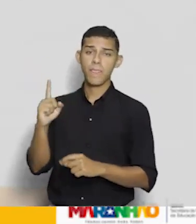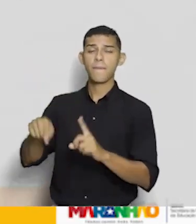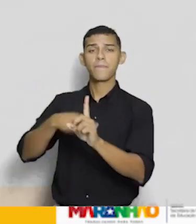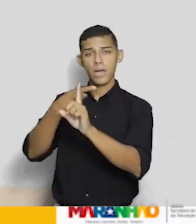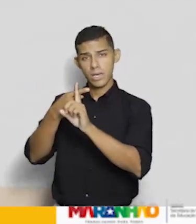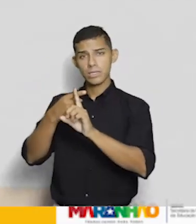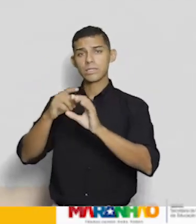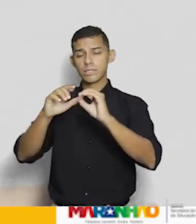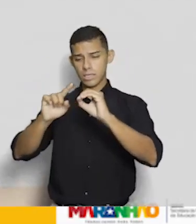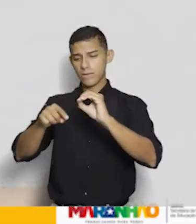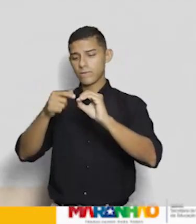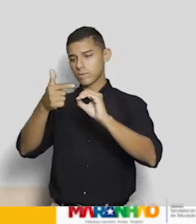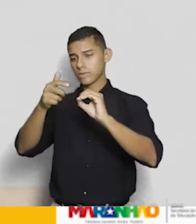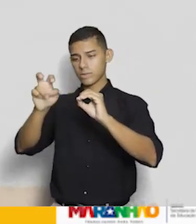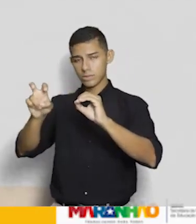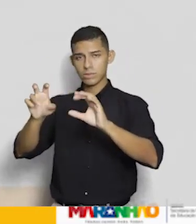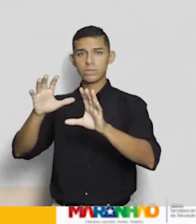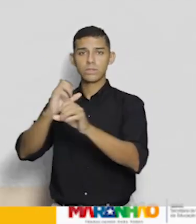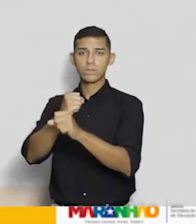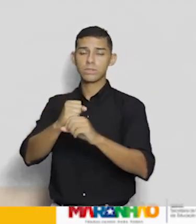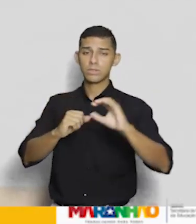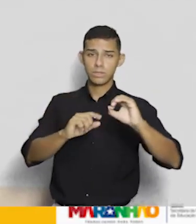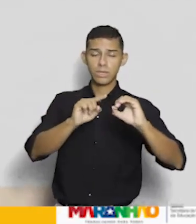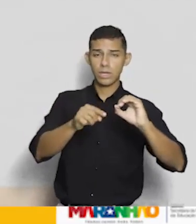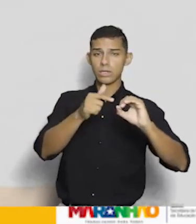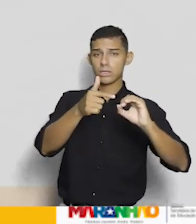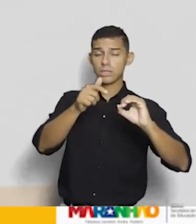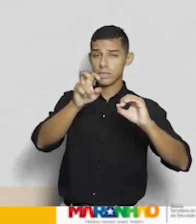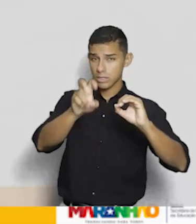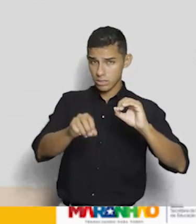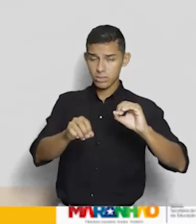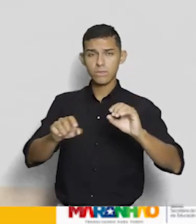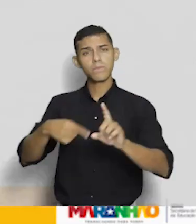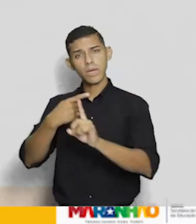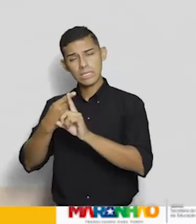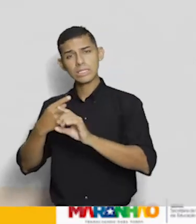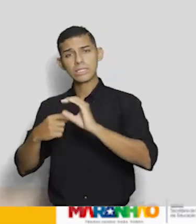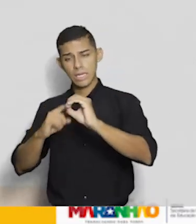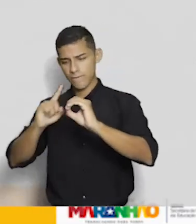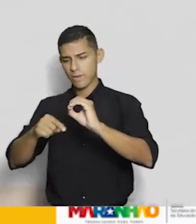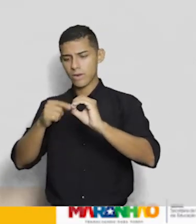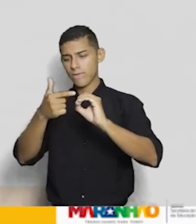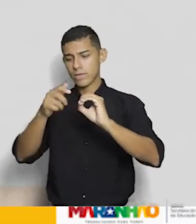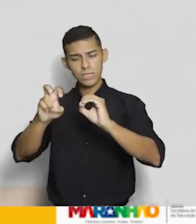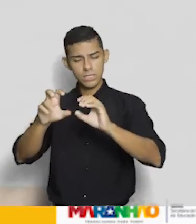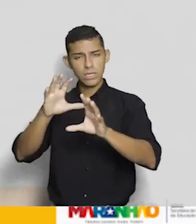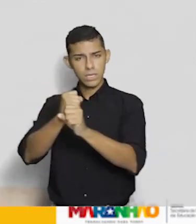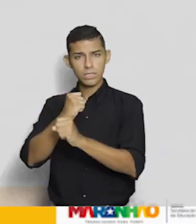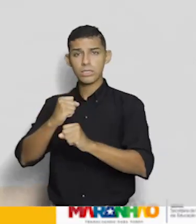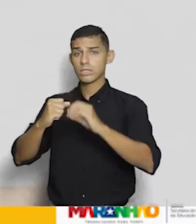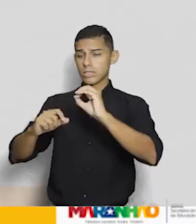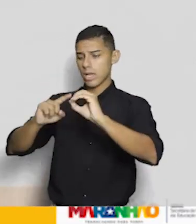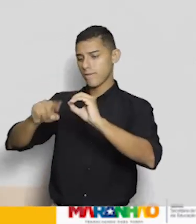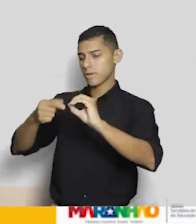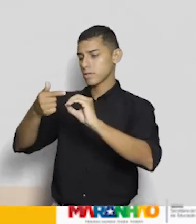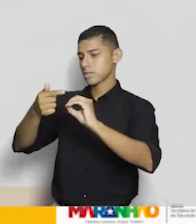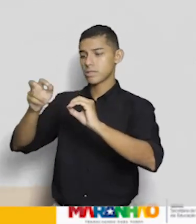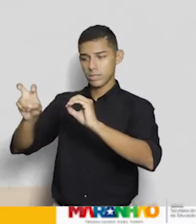0,25 0,50 + 0,25 vai dar o